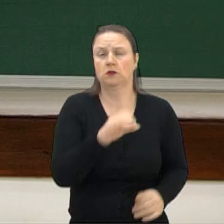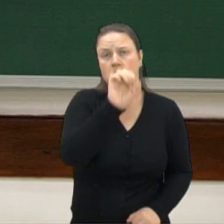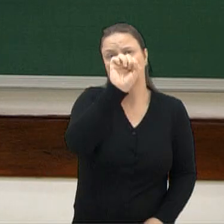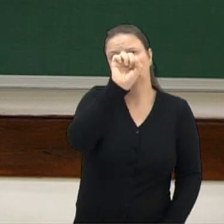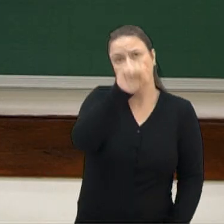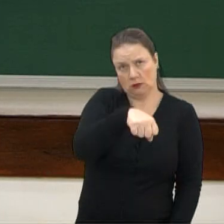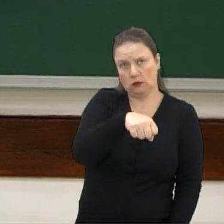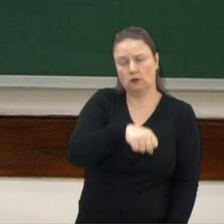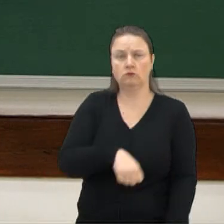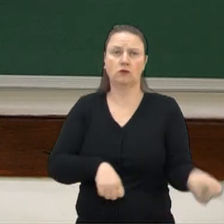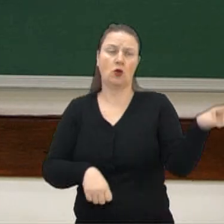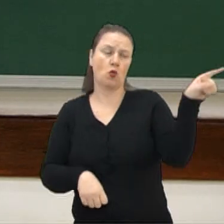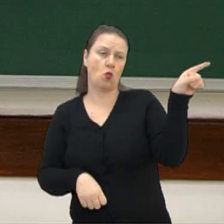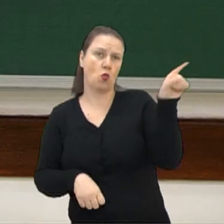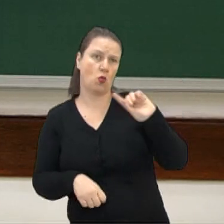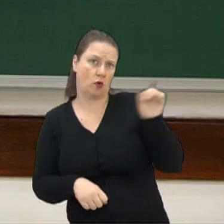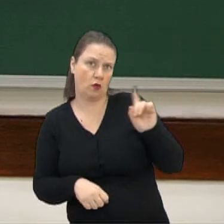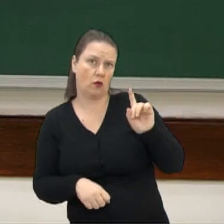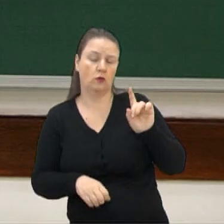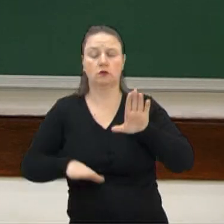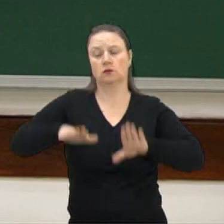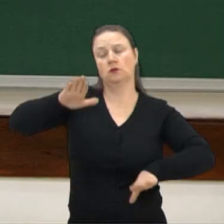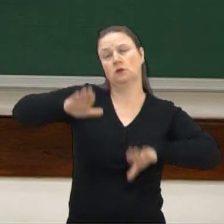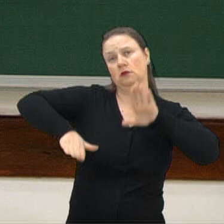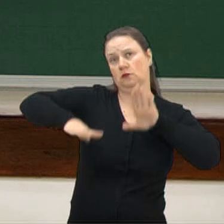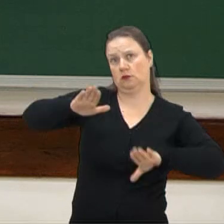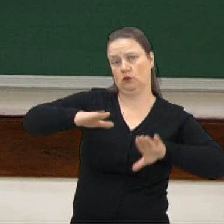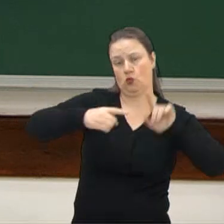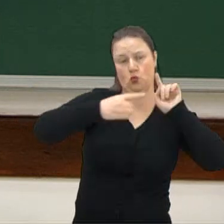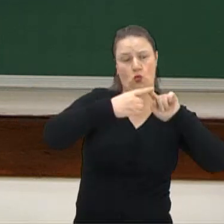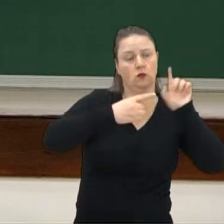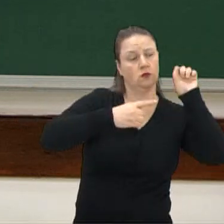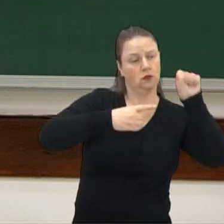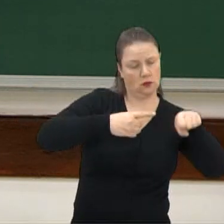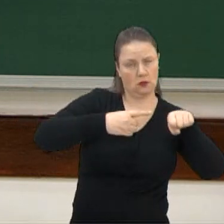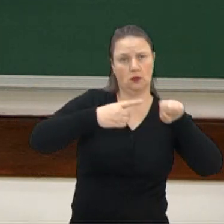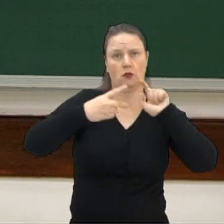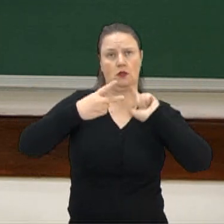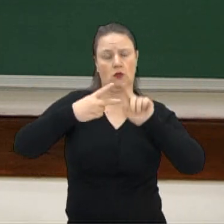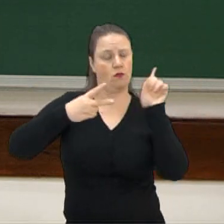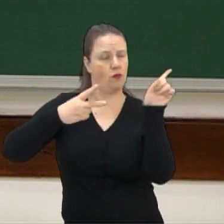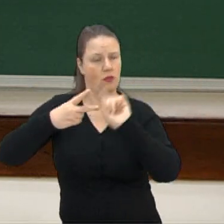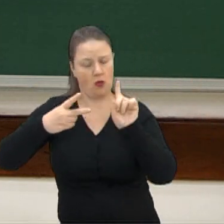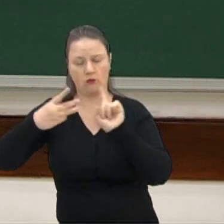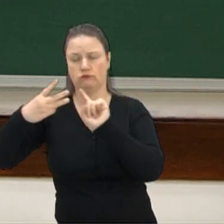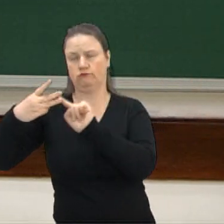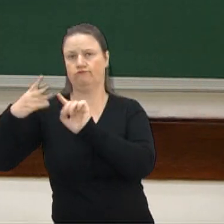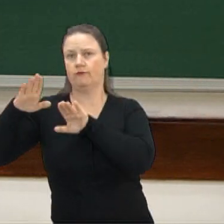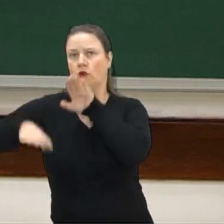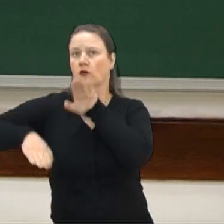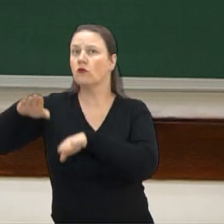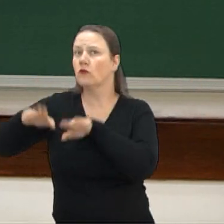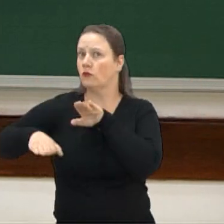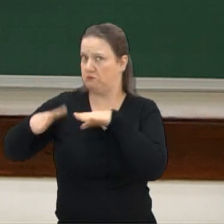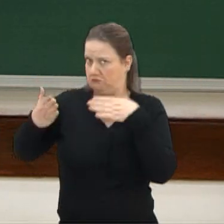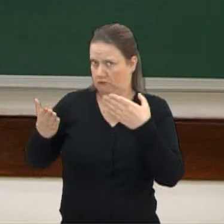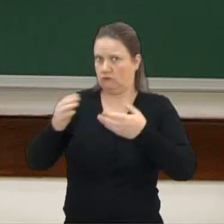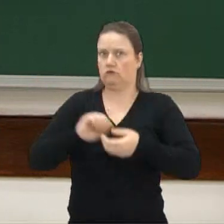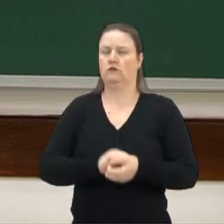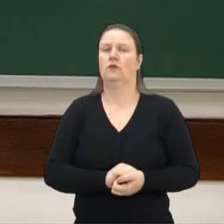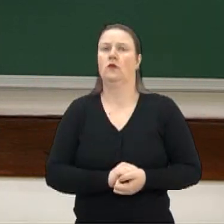talvez. Então, para chegar àqueles dados que eu mostrei para vocês agora há pouco, precisou fazer uma